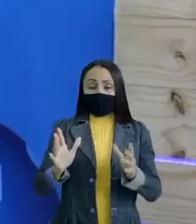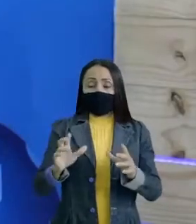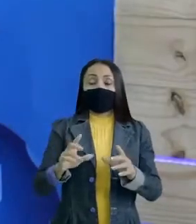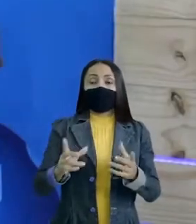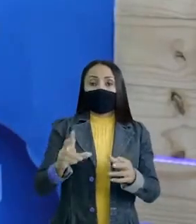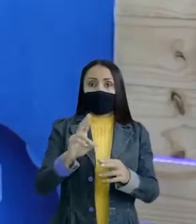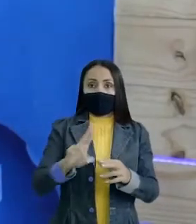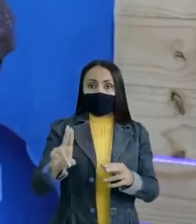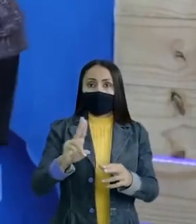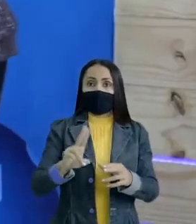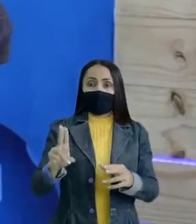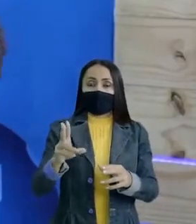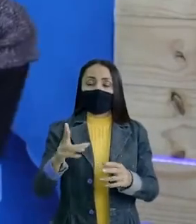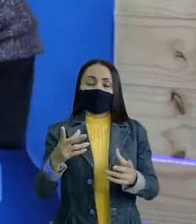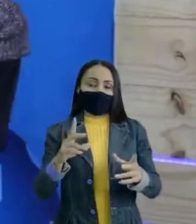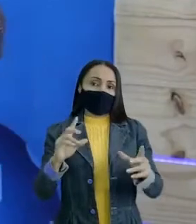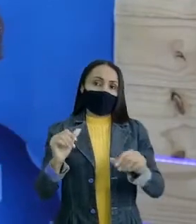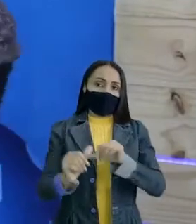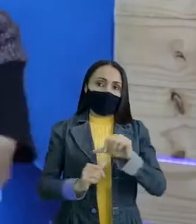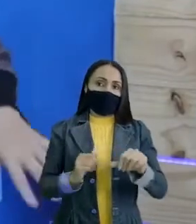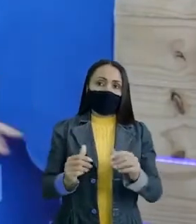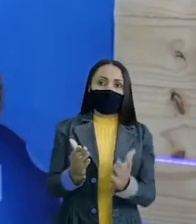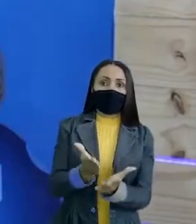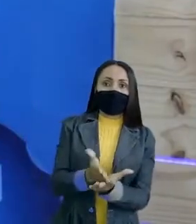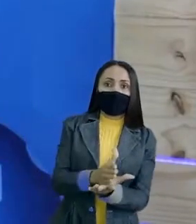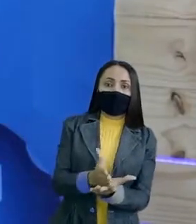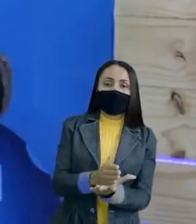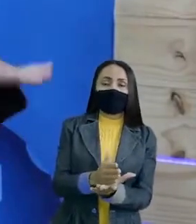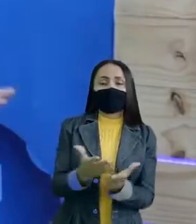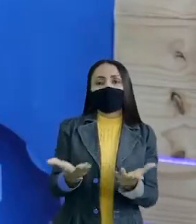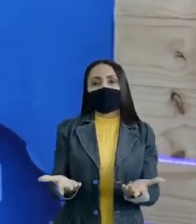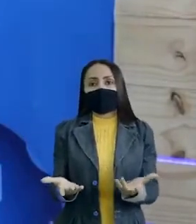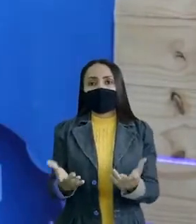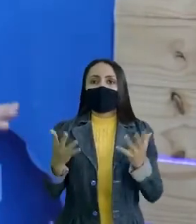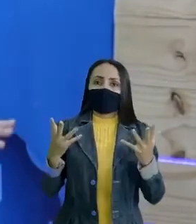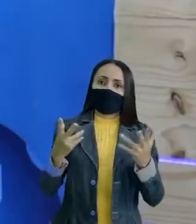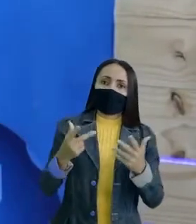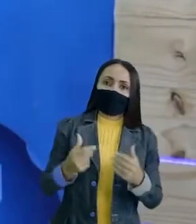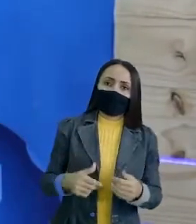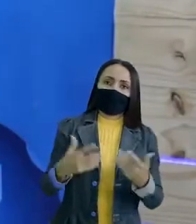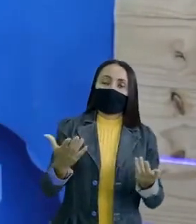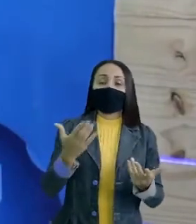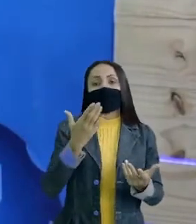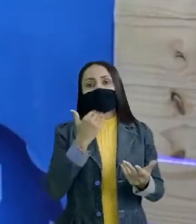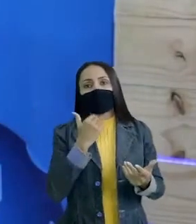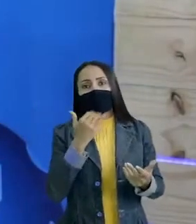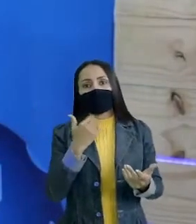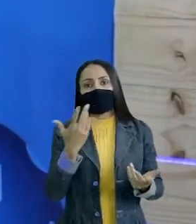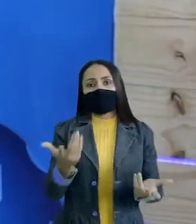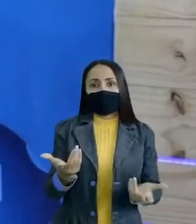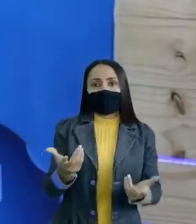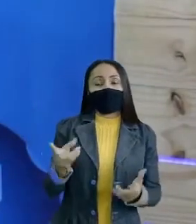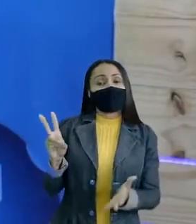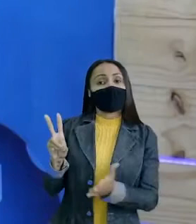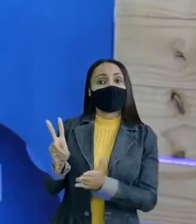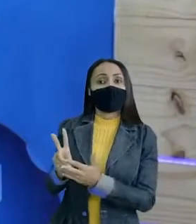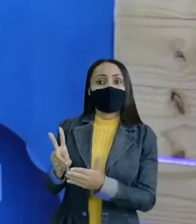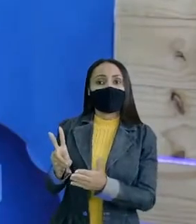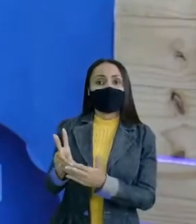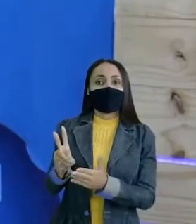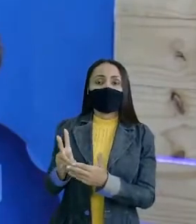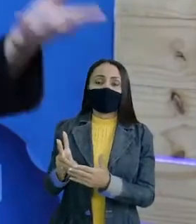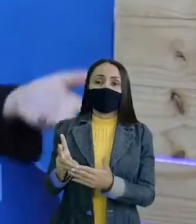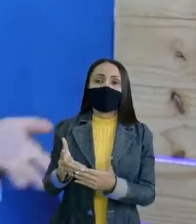canjica aqui, macaxeira, tem aipim, enfim. Mas tudo isso é a comida que os indígenas deixaram para a gente